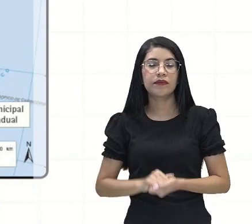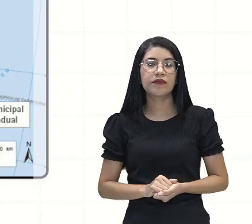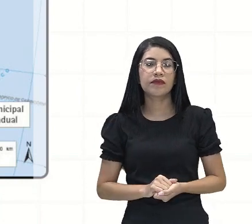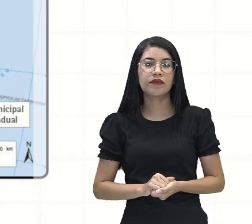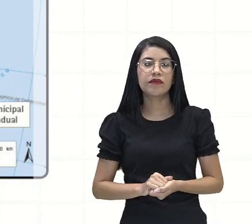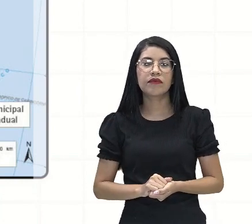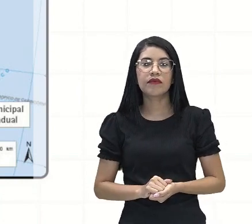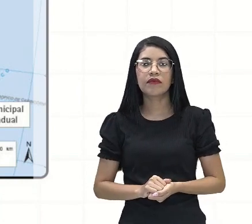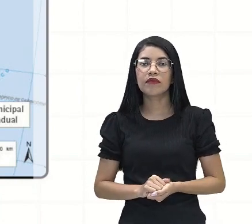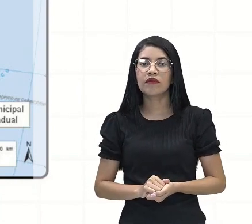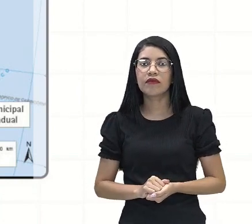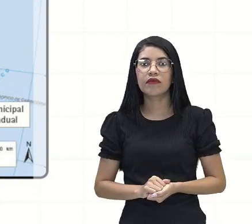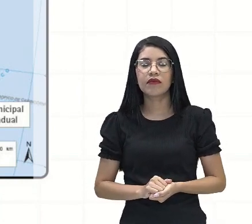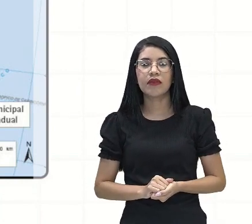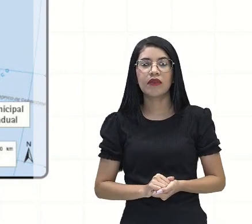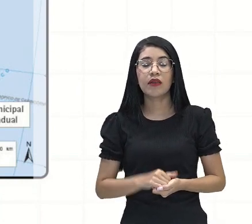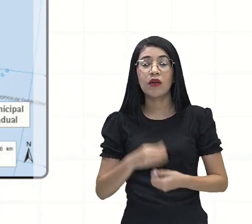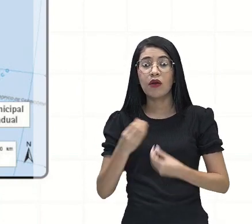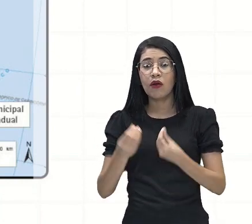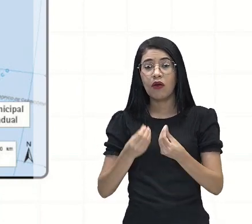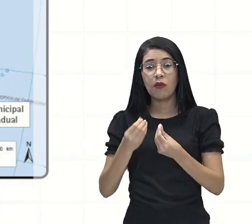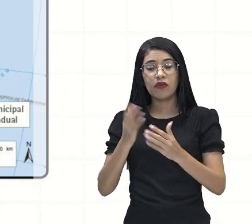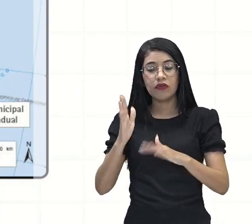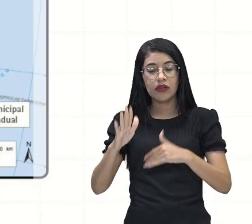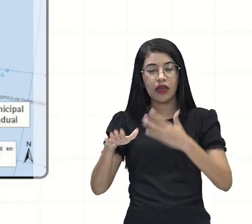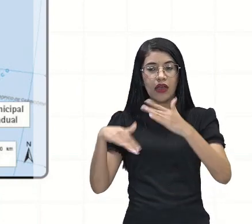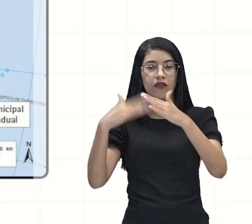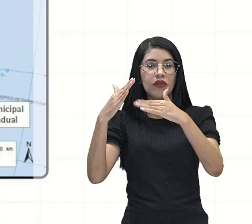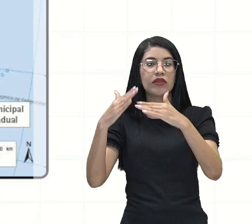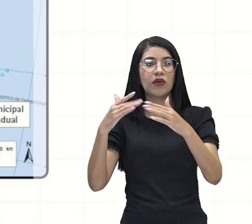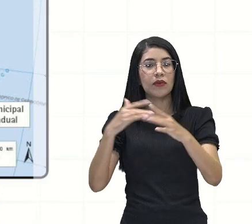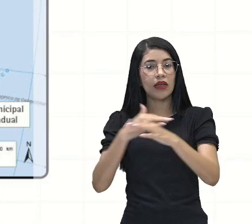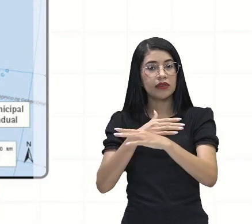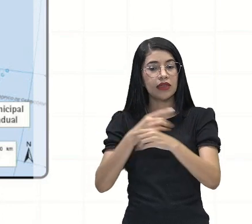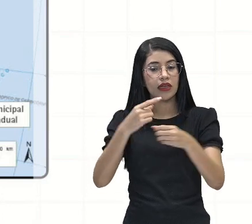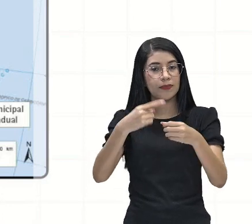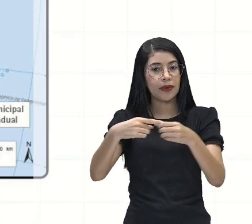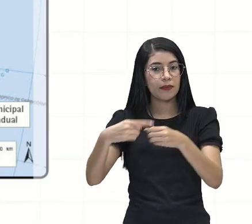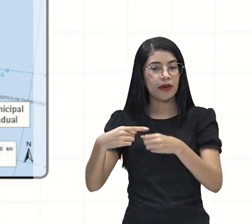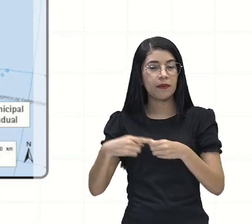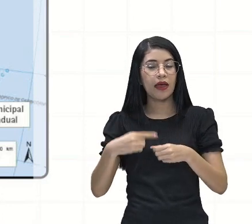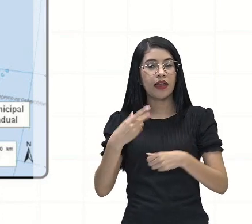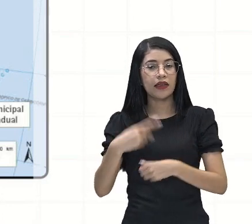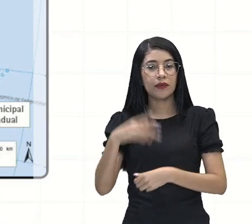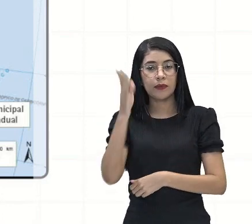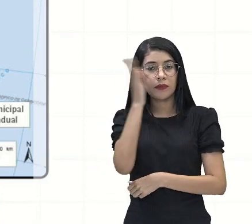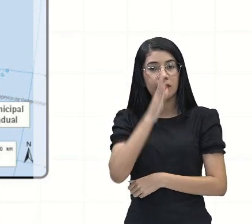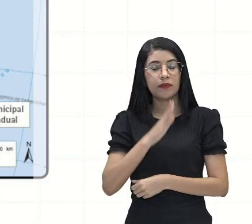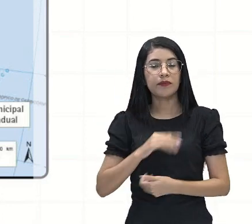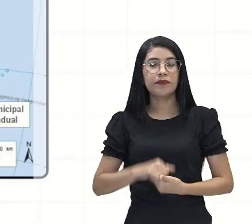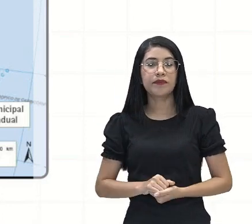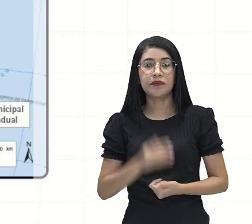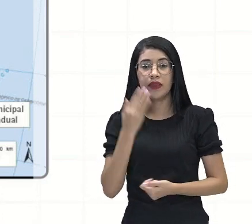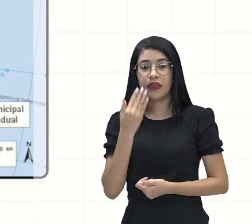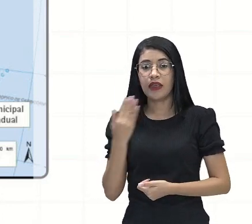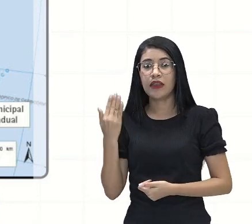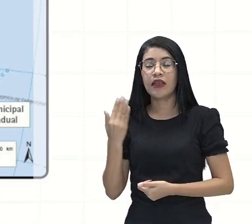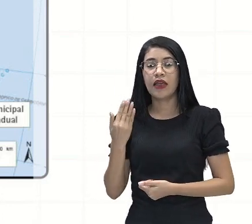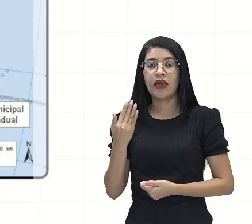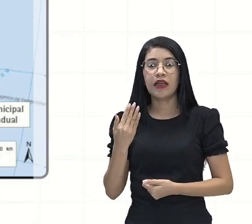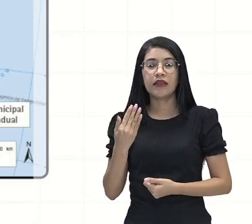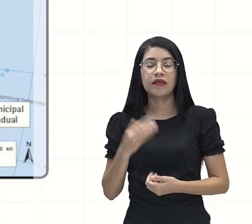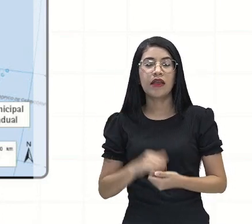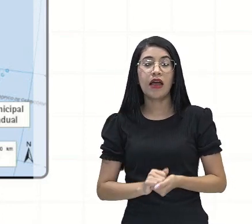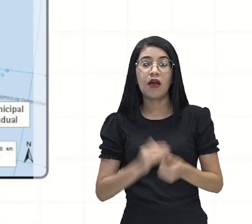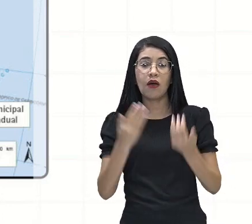mapa da evolução da malha municipal no Brasil e aí nesse mapa a gente vai ver eu trouxe aqui